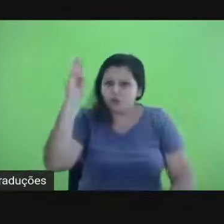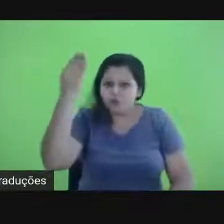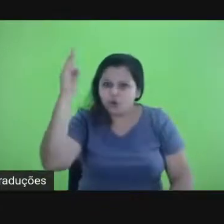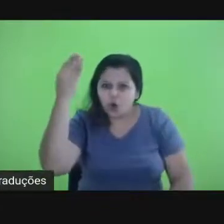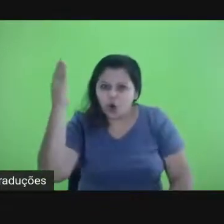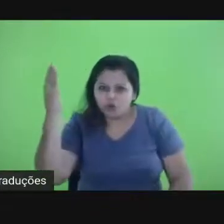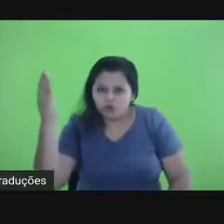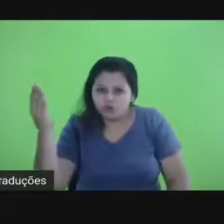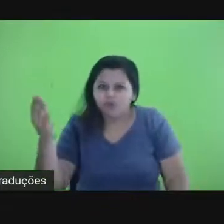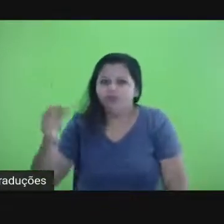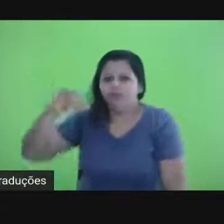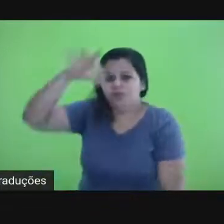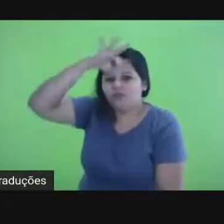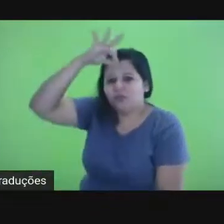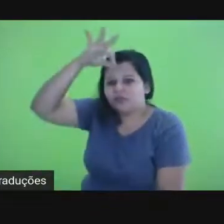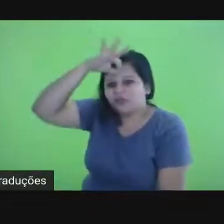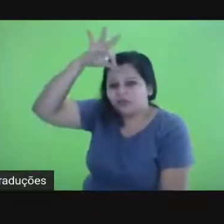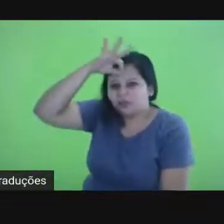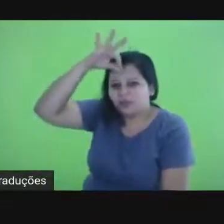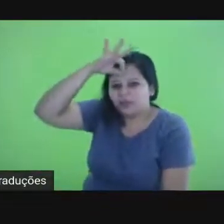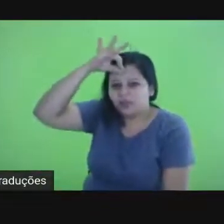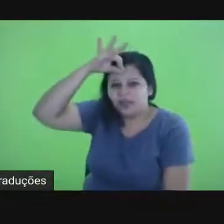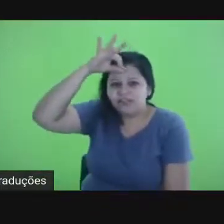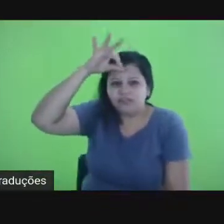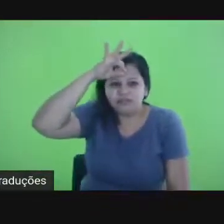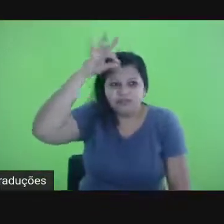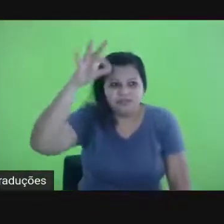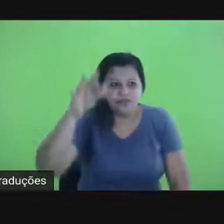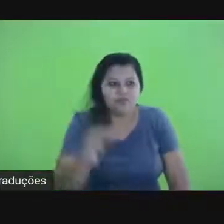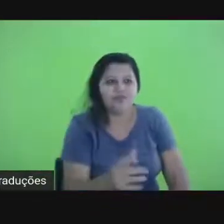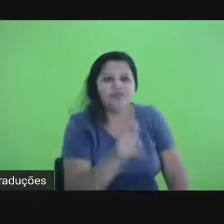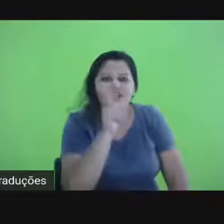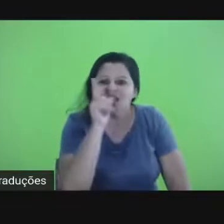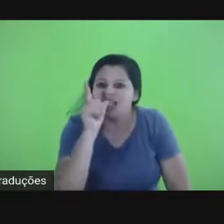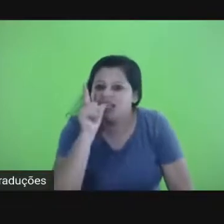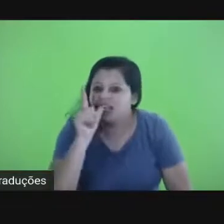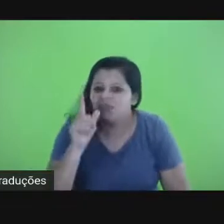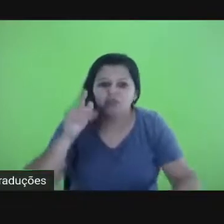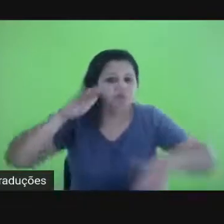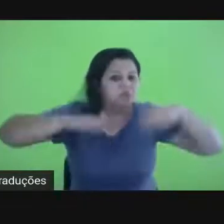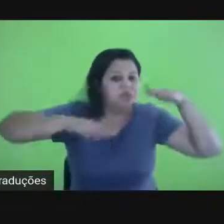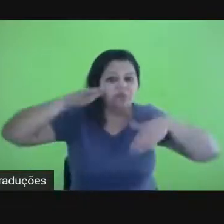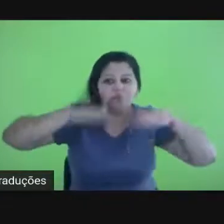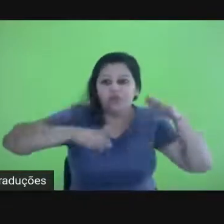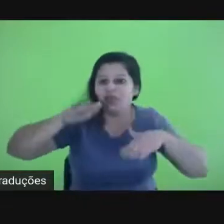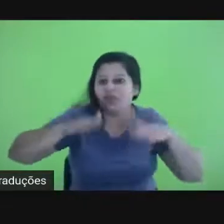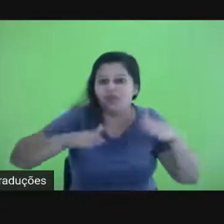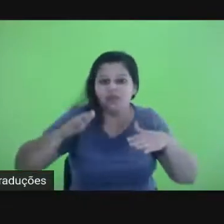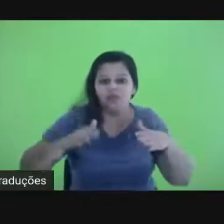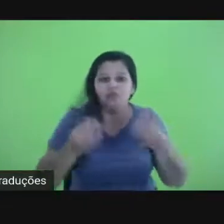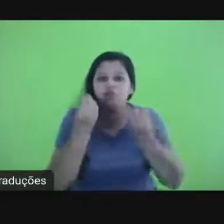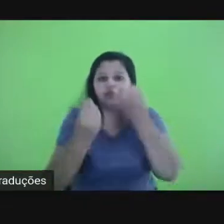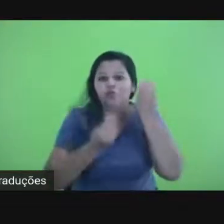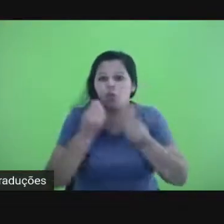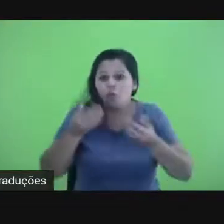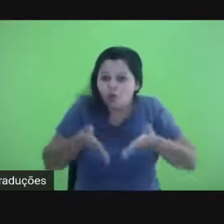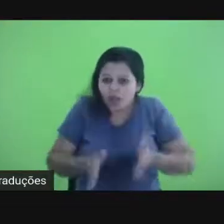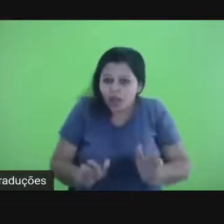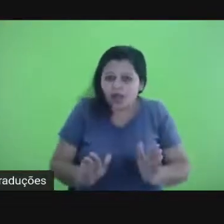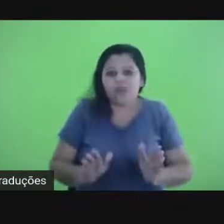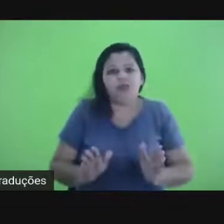pênis, não é isso que determina se a gente vai gostar de uma bola ou de uma boneca. Tudo isso é o uso,